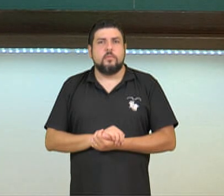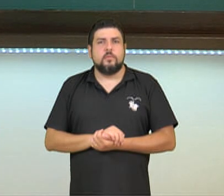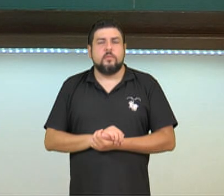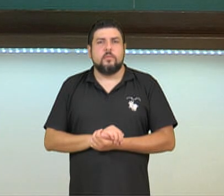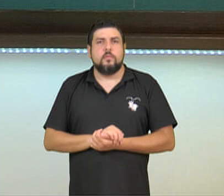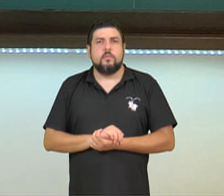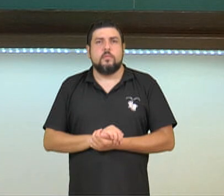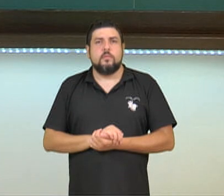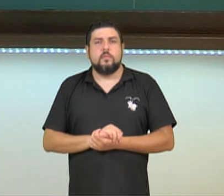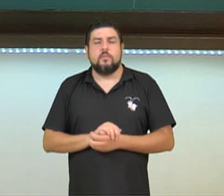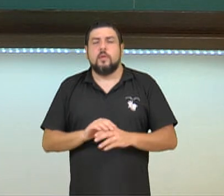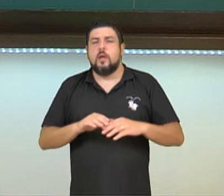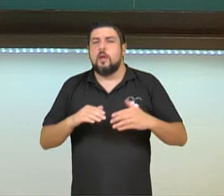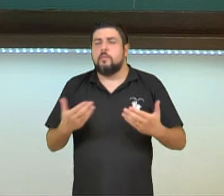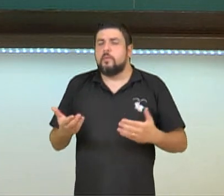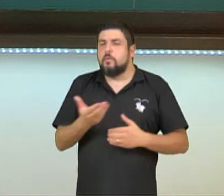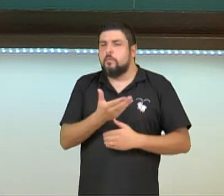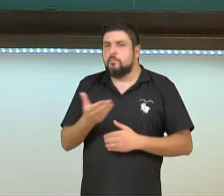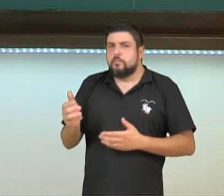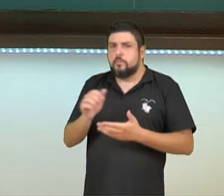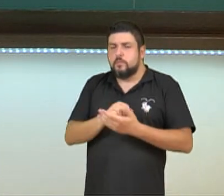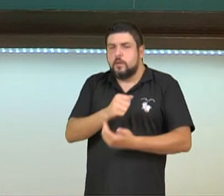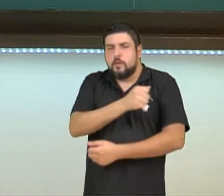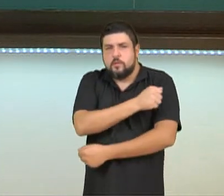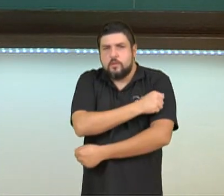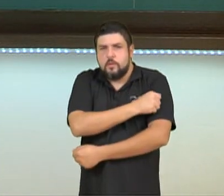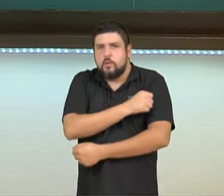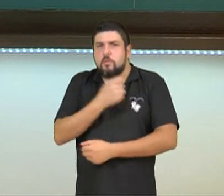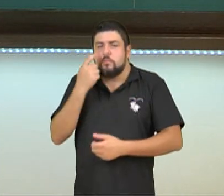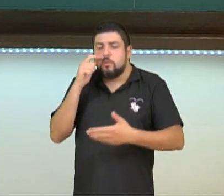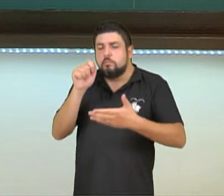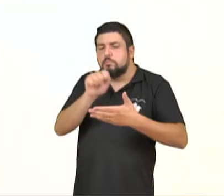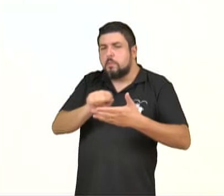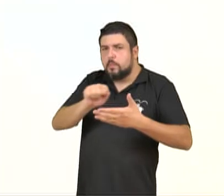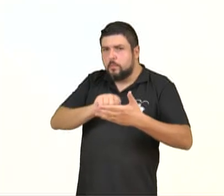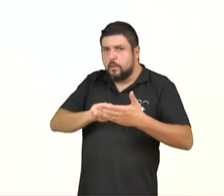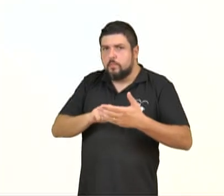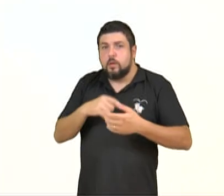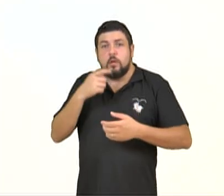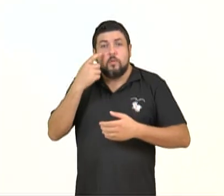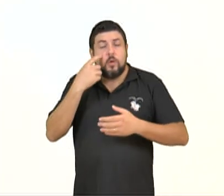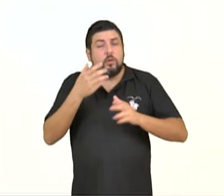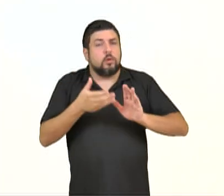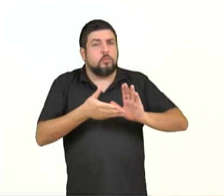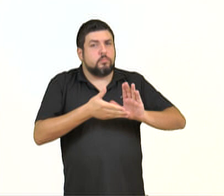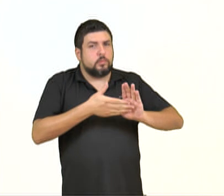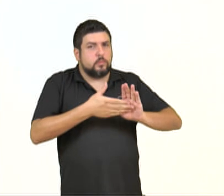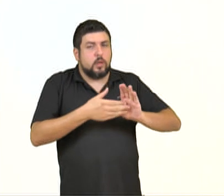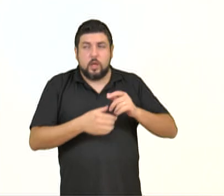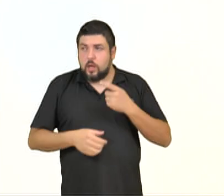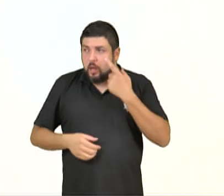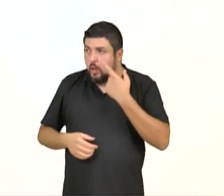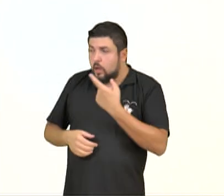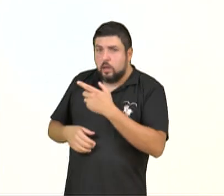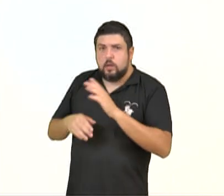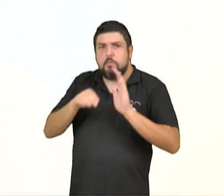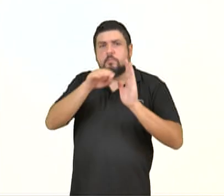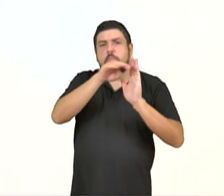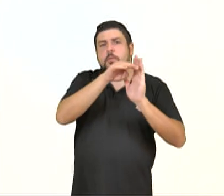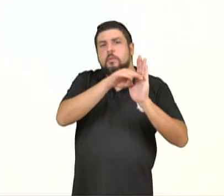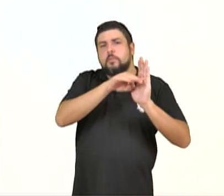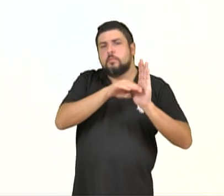Então, bora lá, alunos, quero ver o que vocês argumentaram. Eu coloquei uma sugestão, veja que eu coloquei em itens, para que você tenha